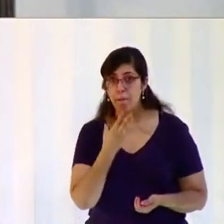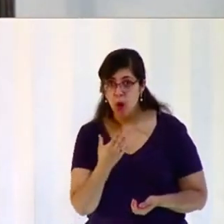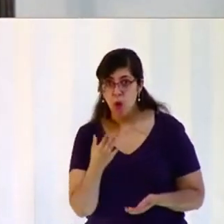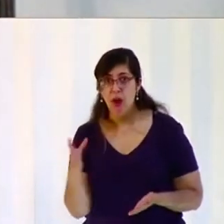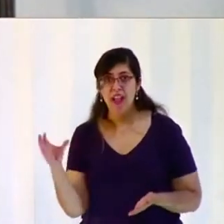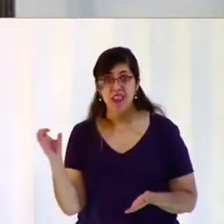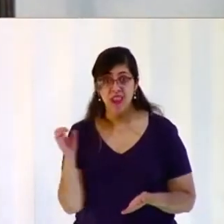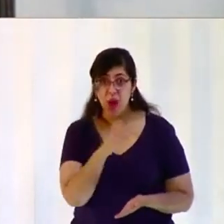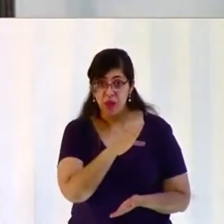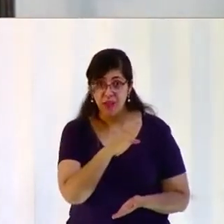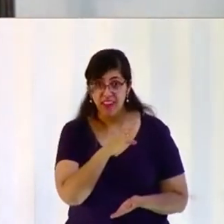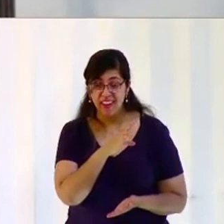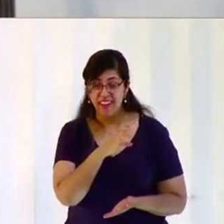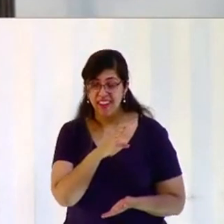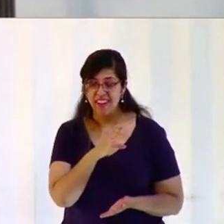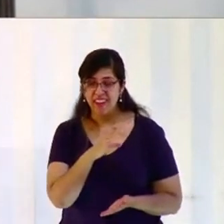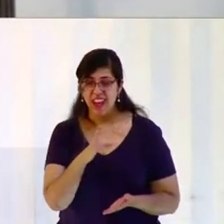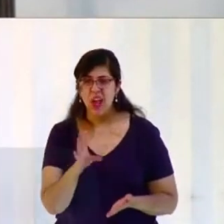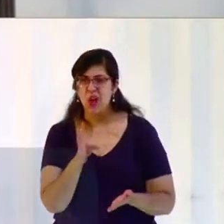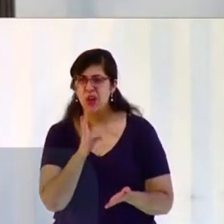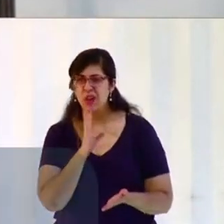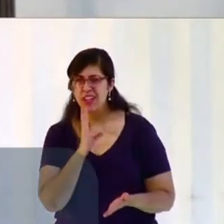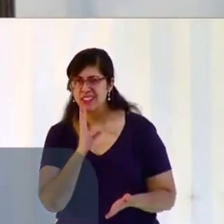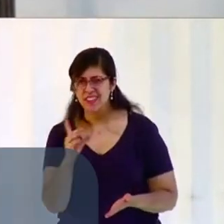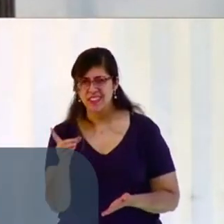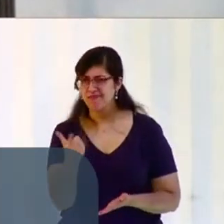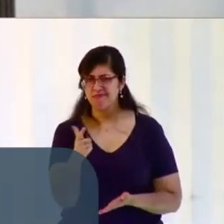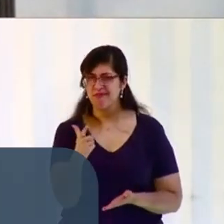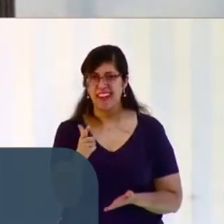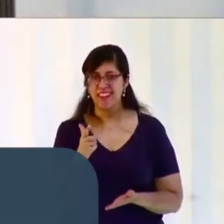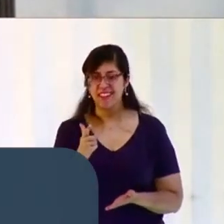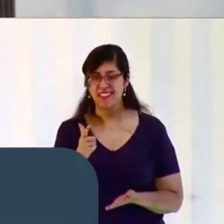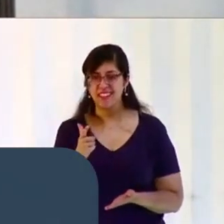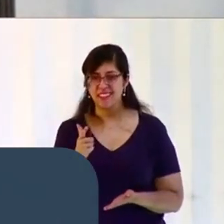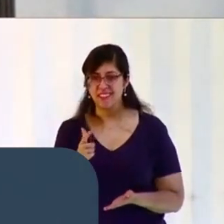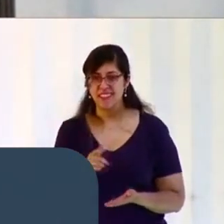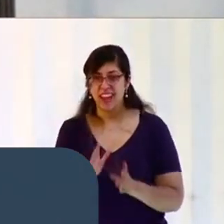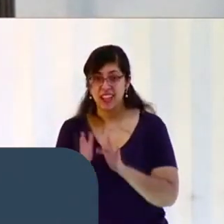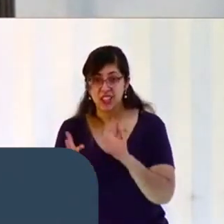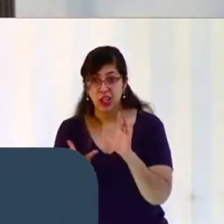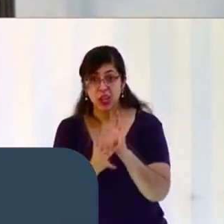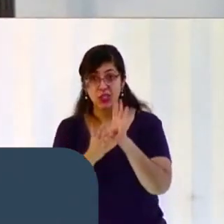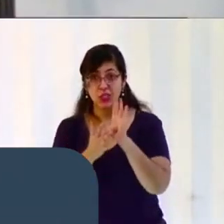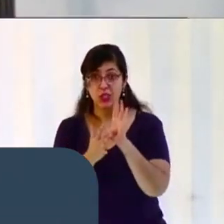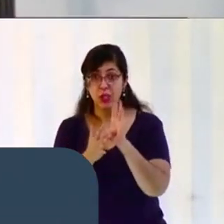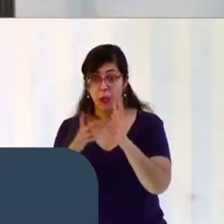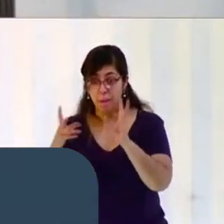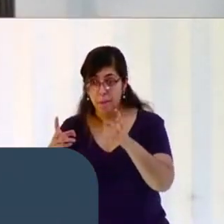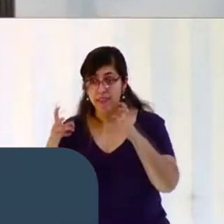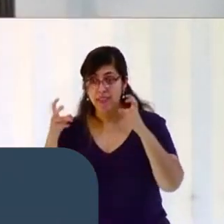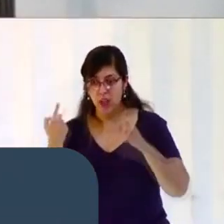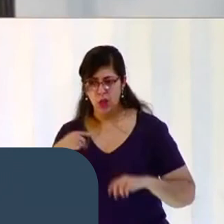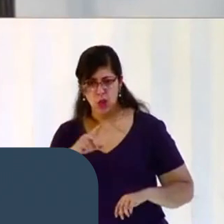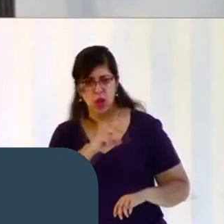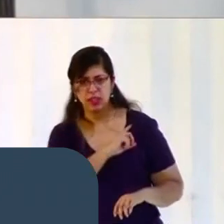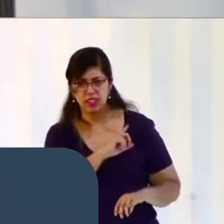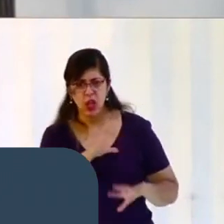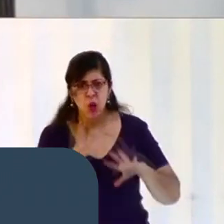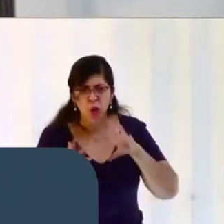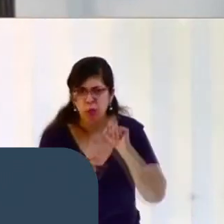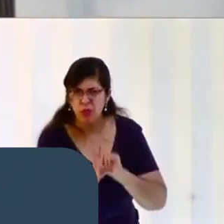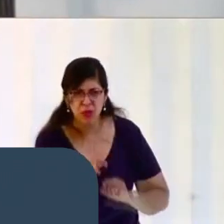para o mundo nunca foi conhecida por ele, por isso é nova. O Jesus é conhecido por nós, mas não é conhecido pelo